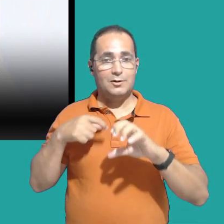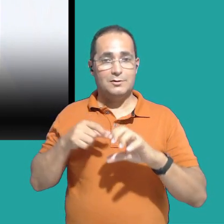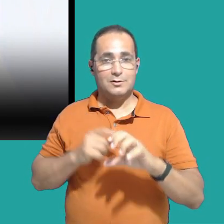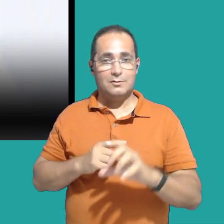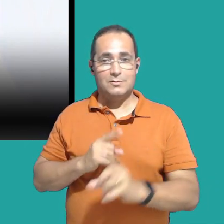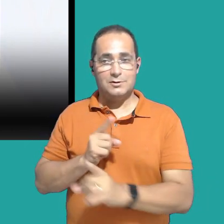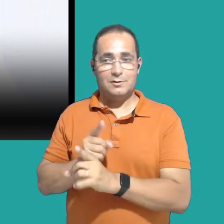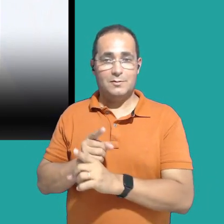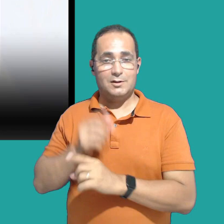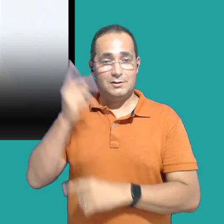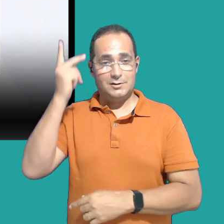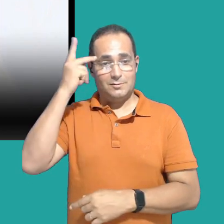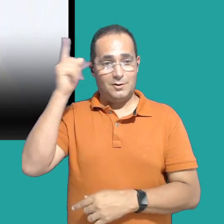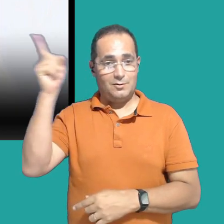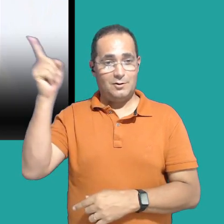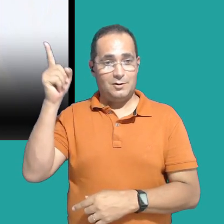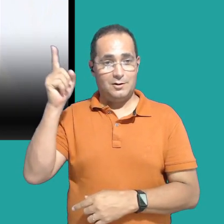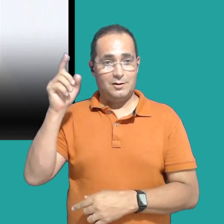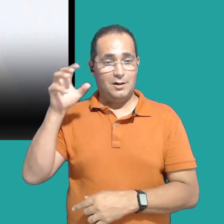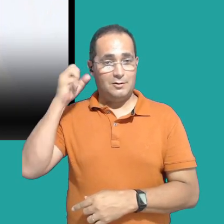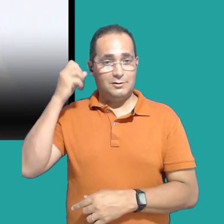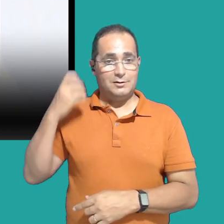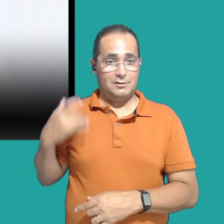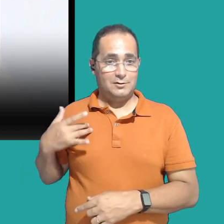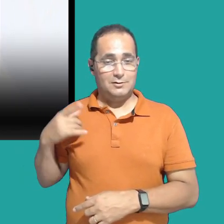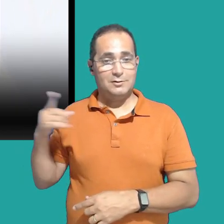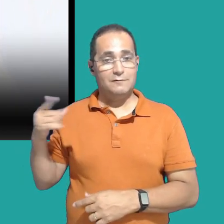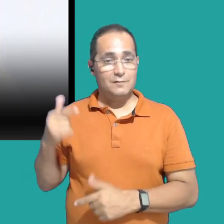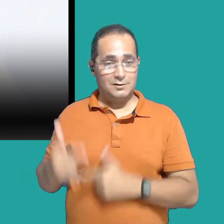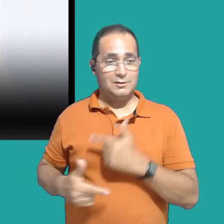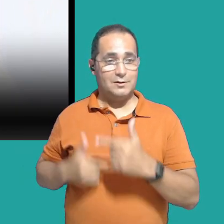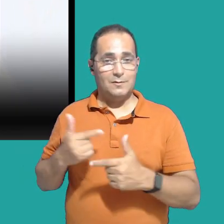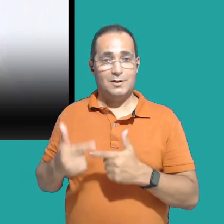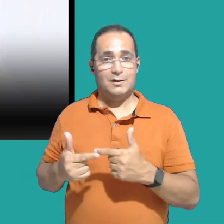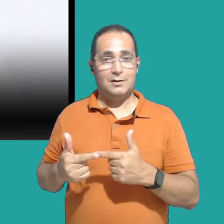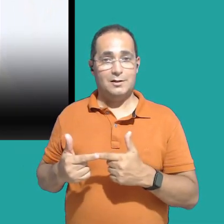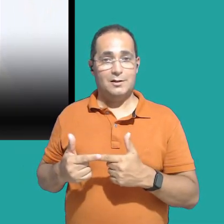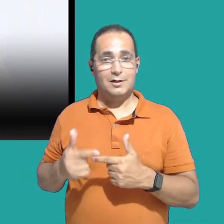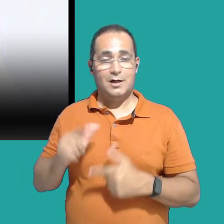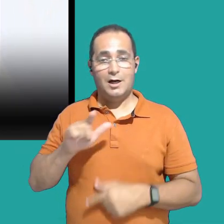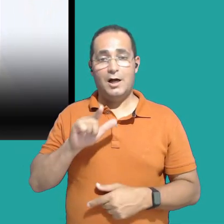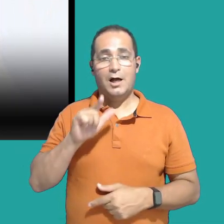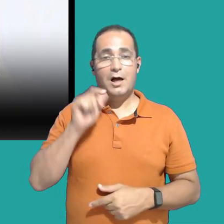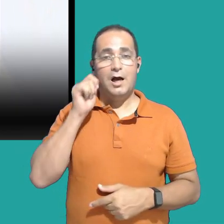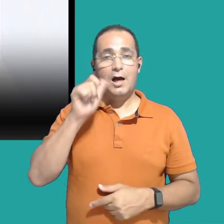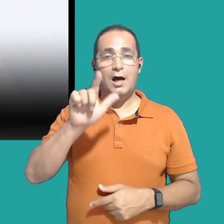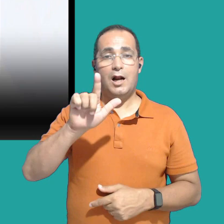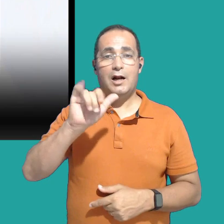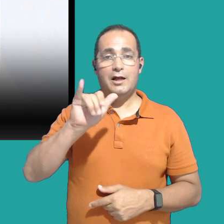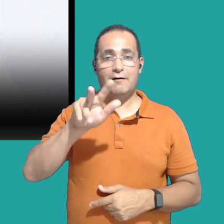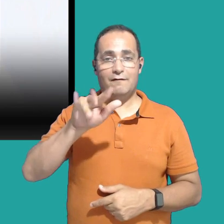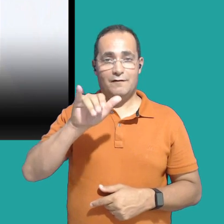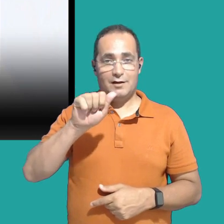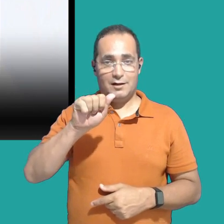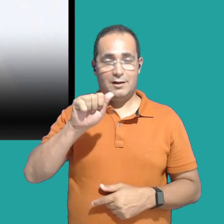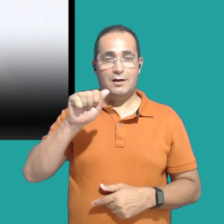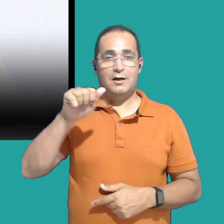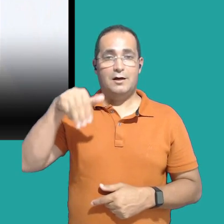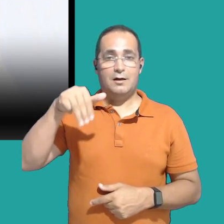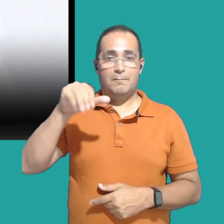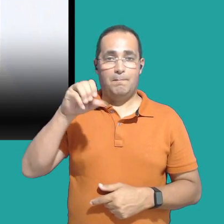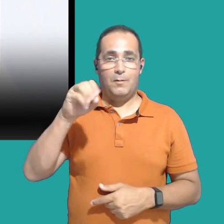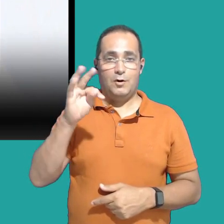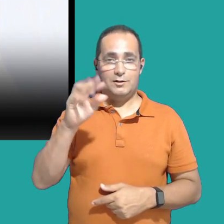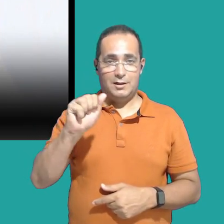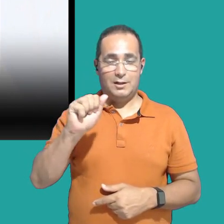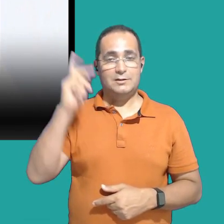com uma audiodescritora de São Paulo que fazia esse trabalho, né, que é a Lívia Mota, eu já